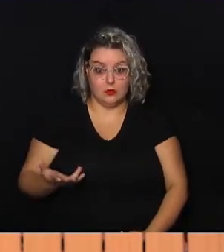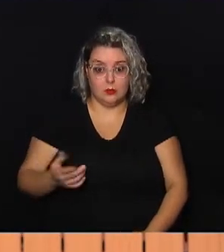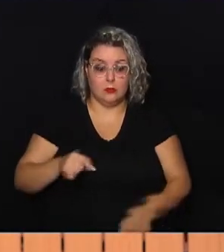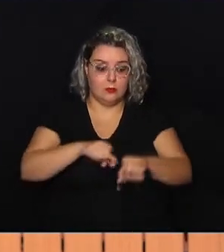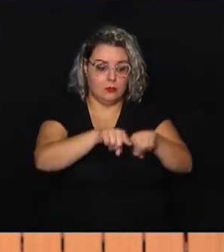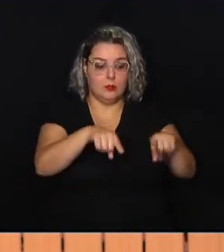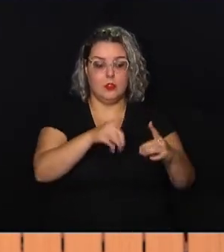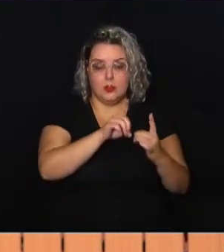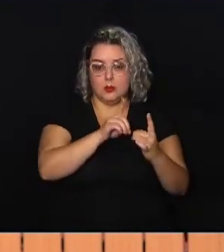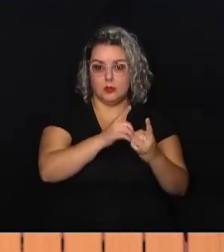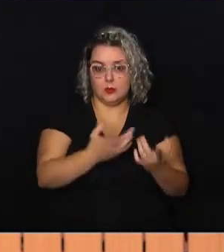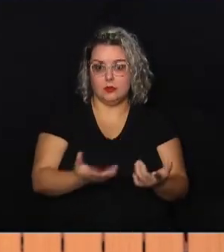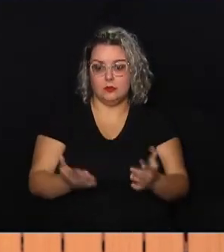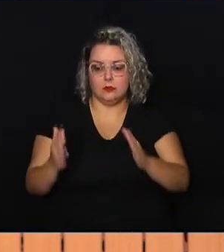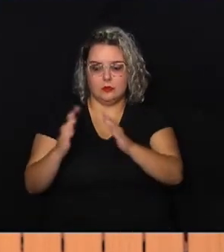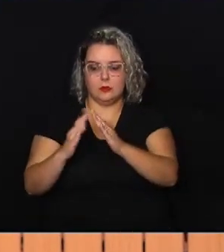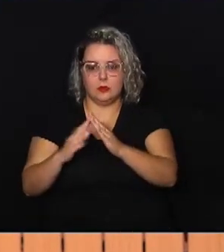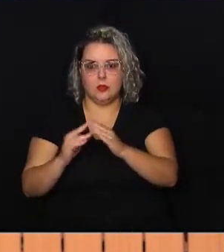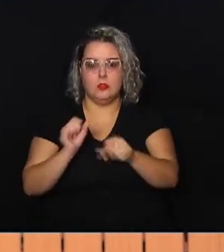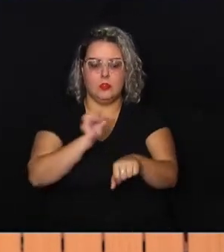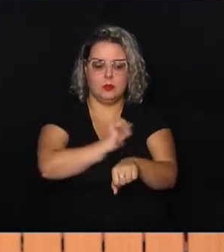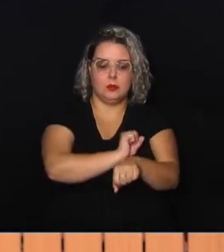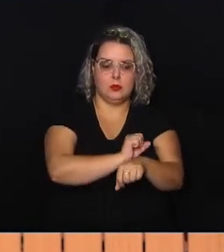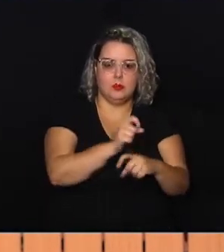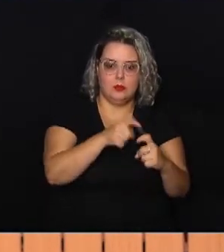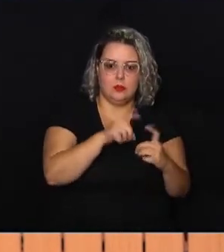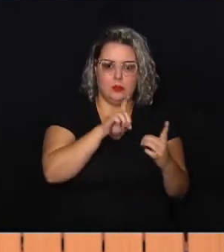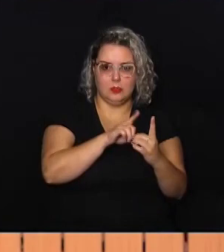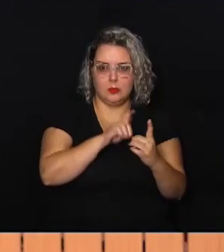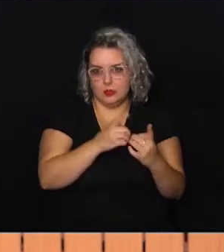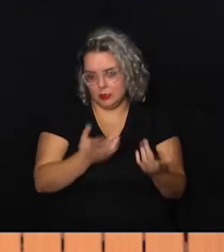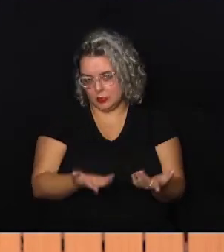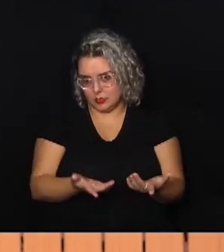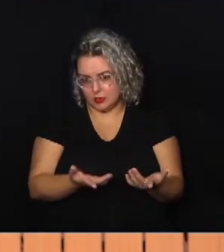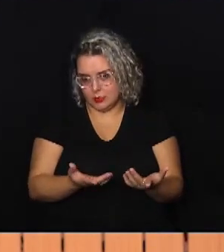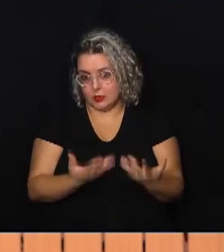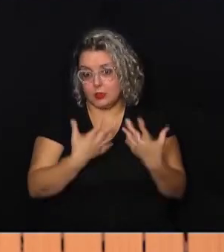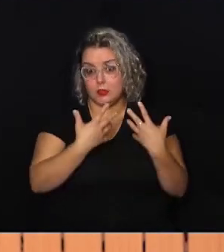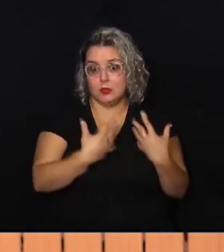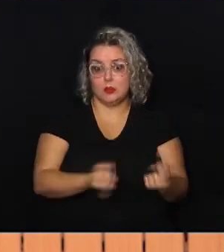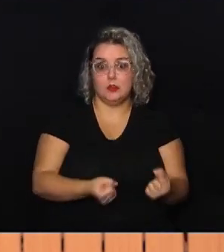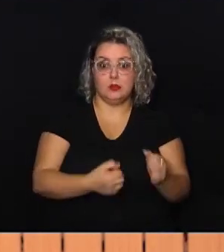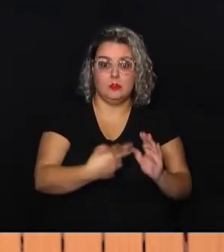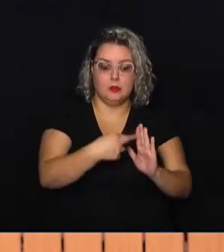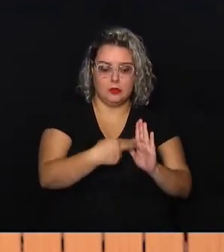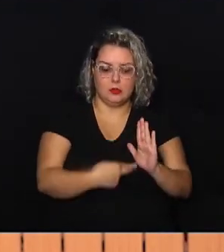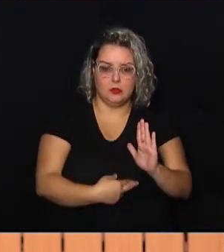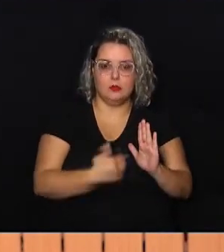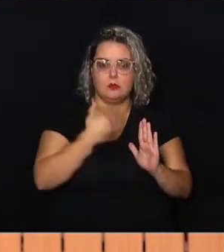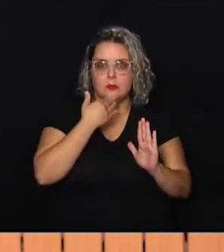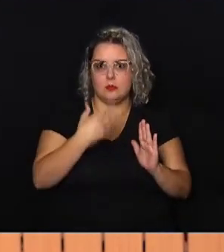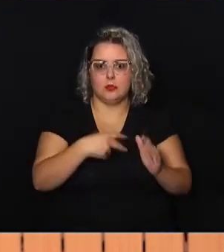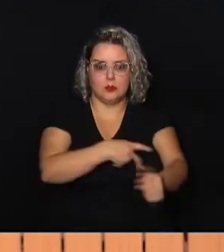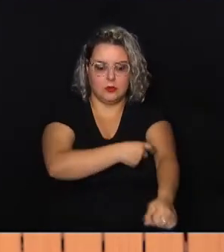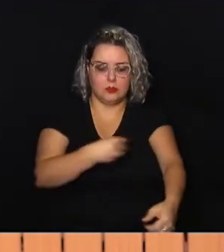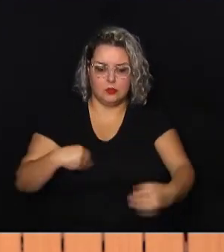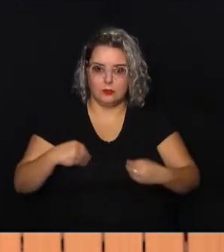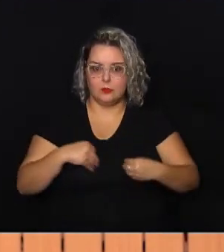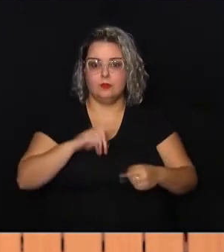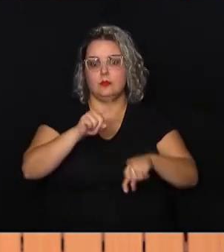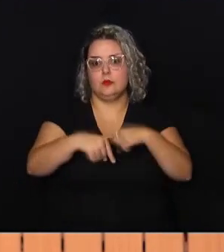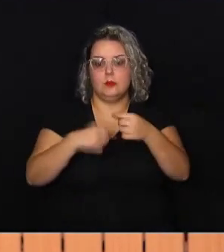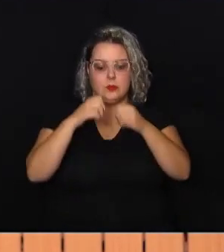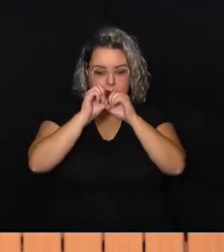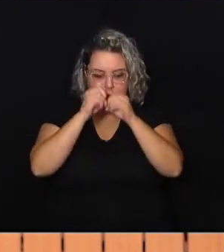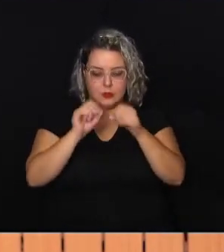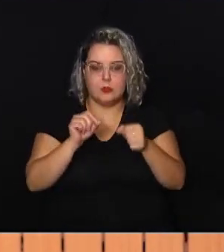consultório, sai de casa, espera o médico, é atendido, recebe uma receita, recebe pedido de exame, no dia seguinte vai para o